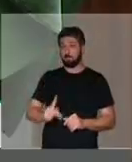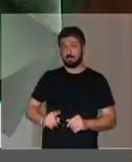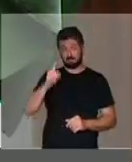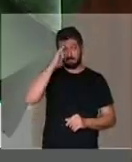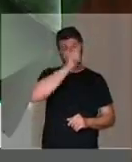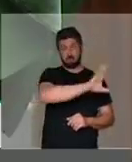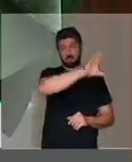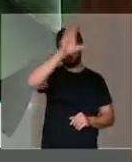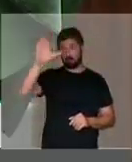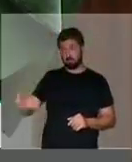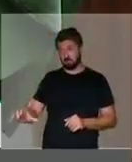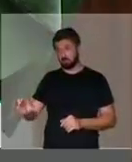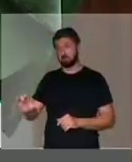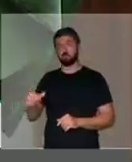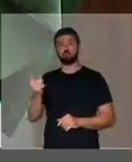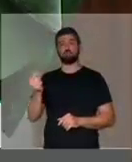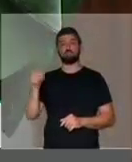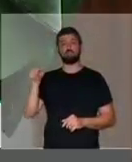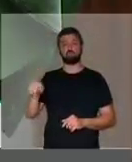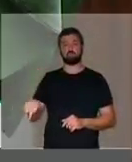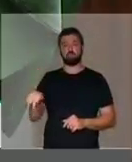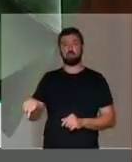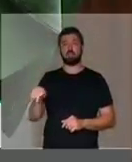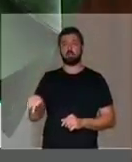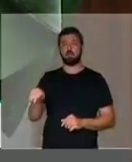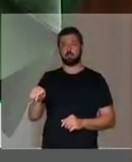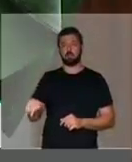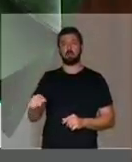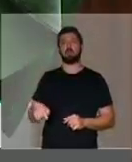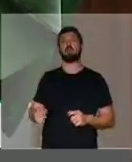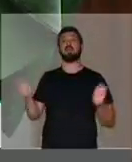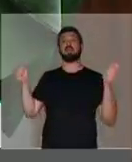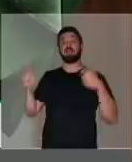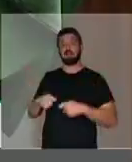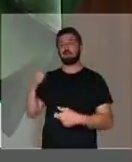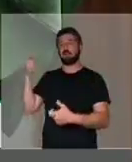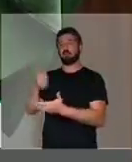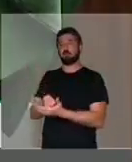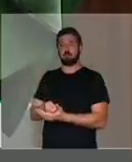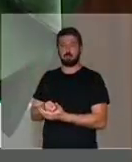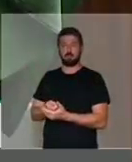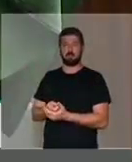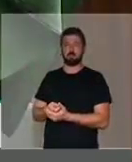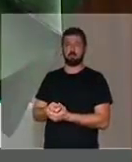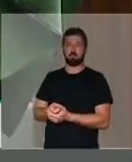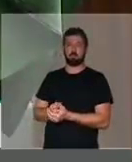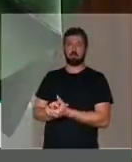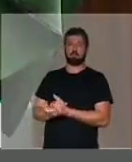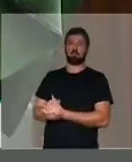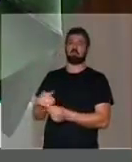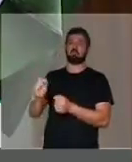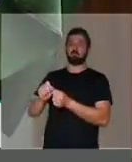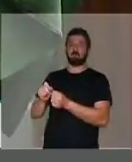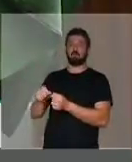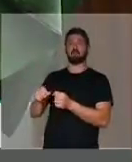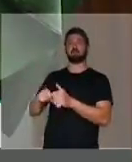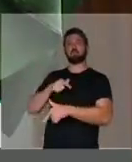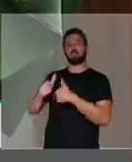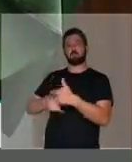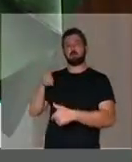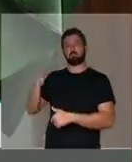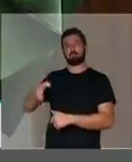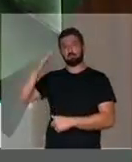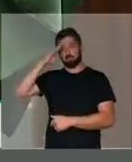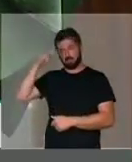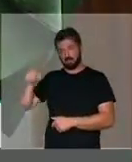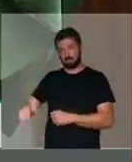Presidente da República que destine recursos financeiros suficientes e necessários à execução da